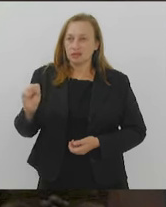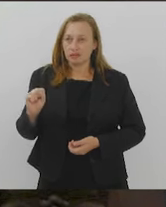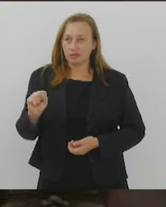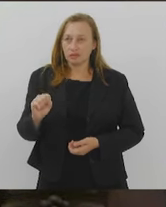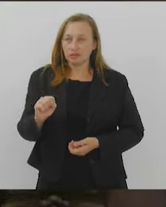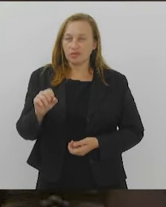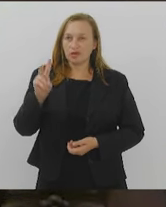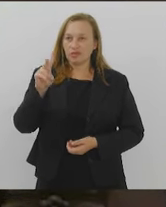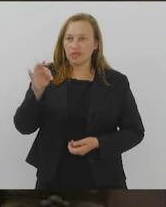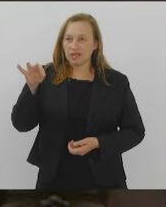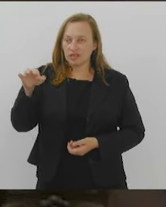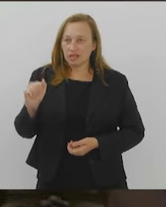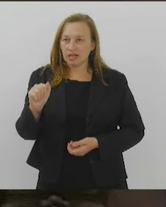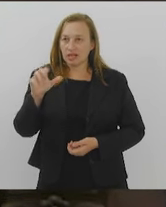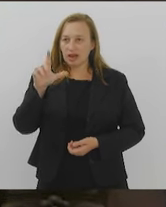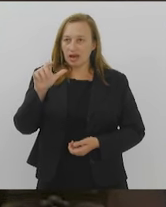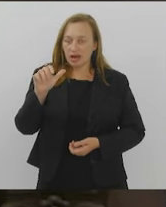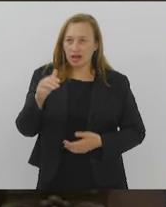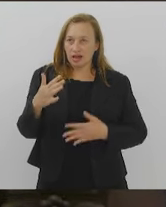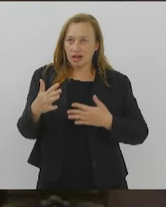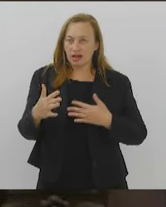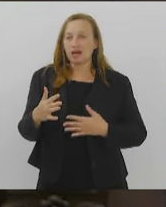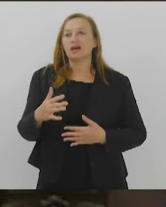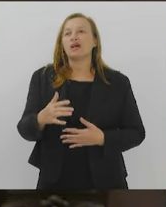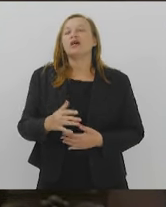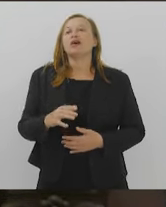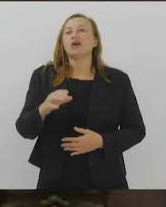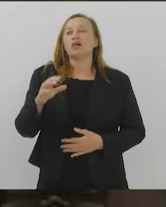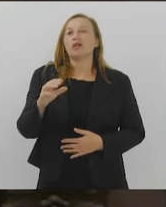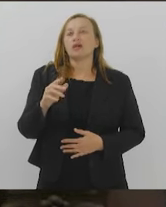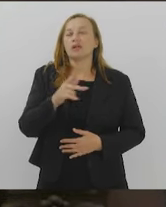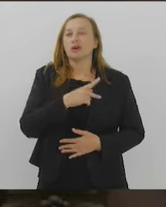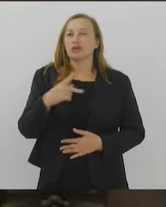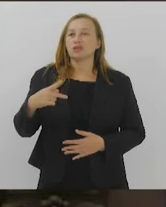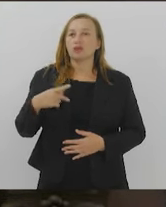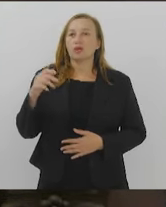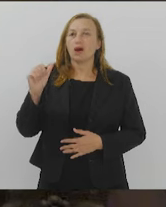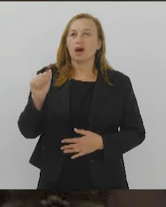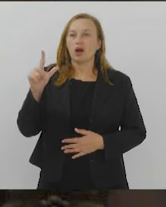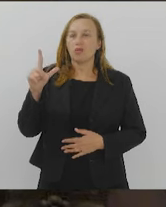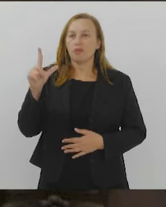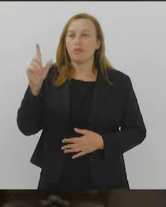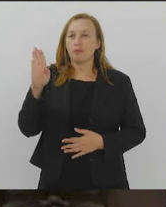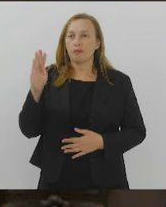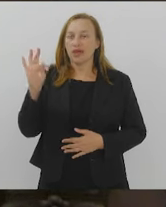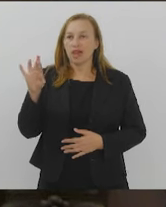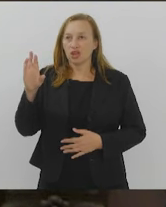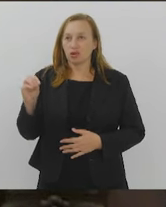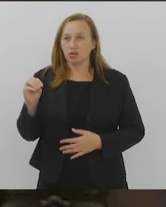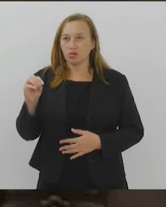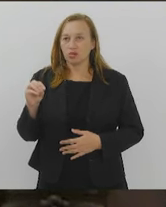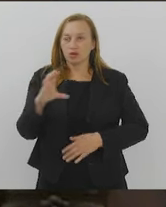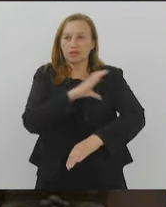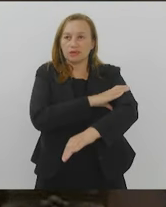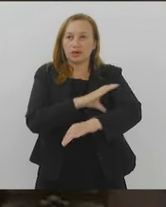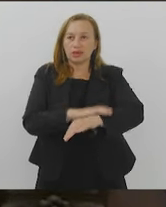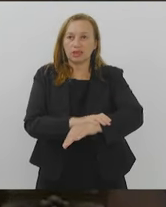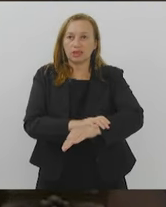Alegre. Pastor Alberto Vieira, Assembleia de Deus de São